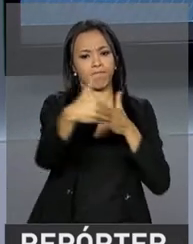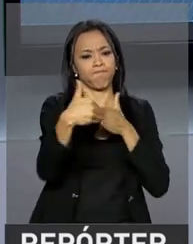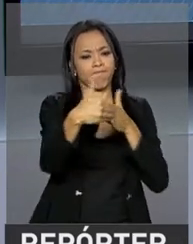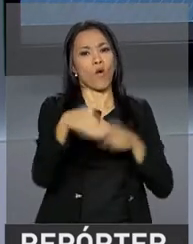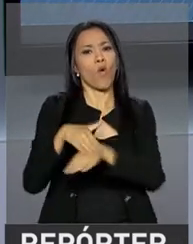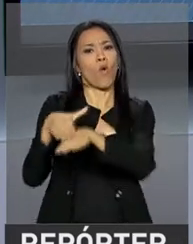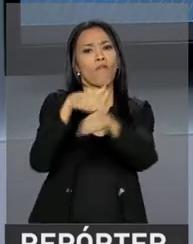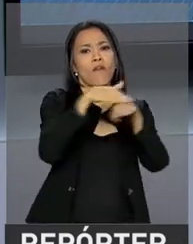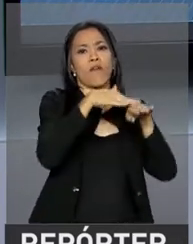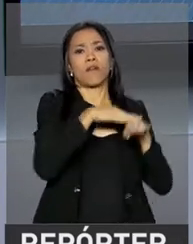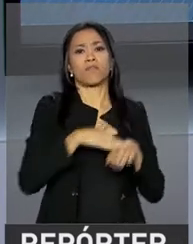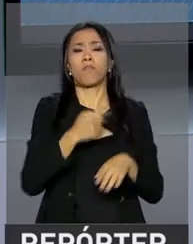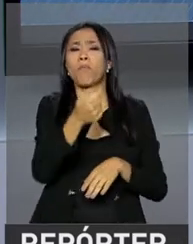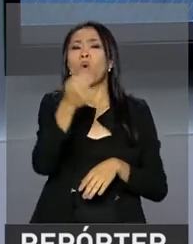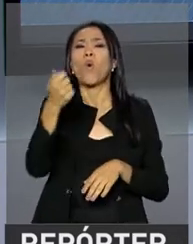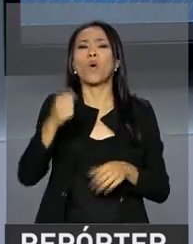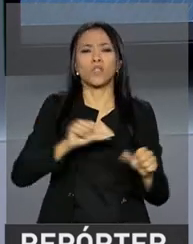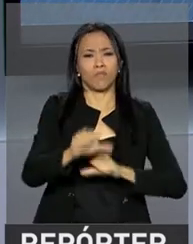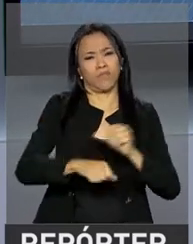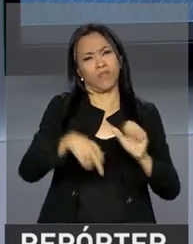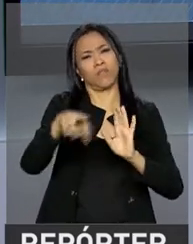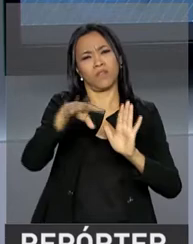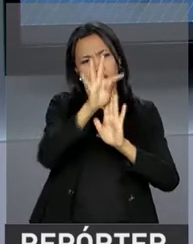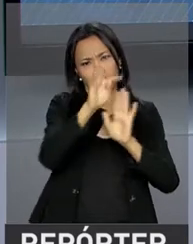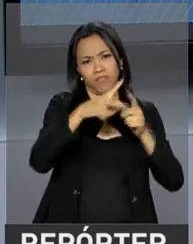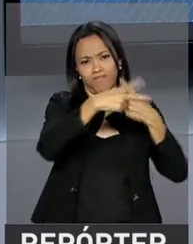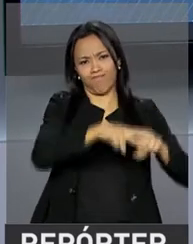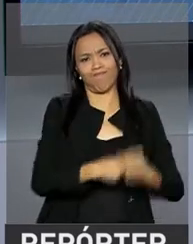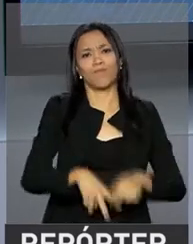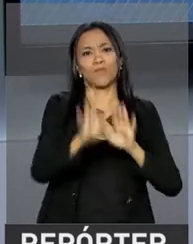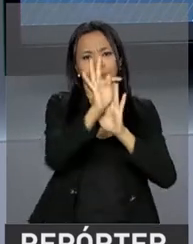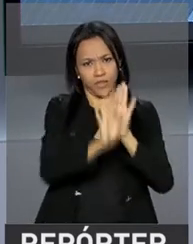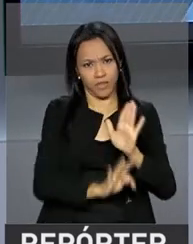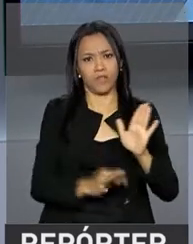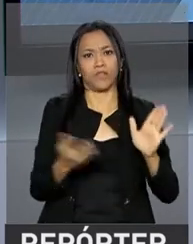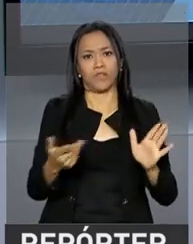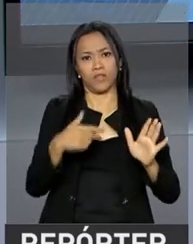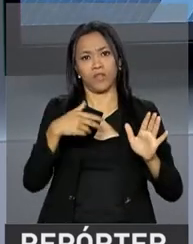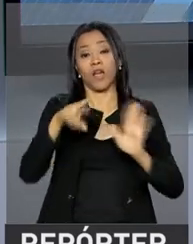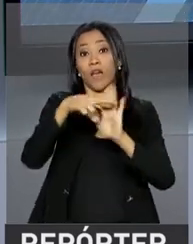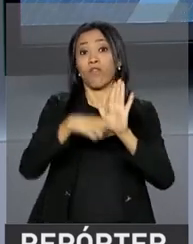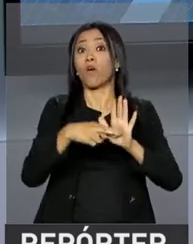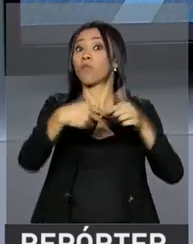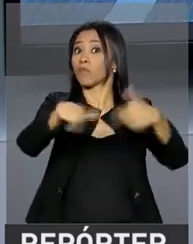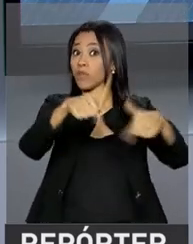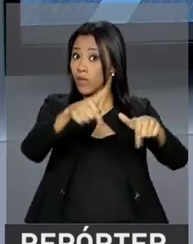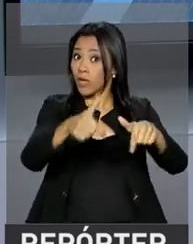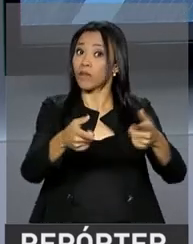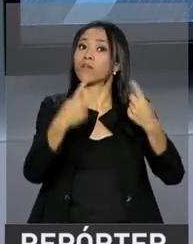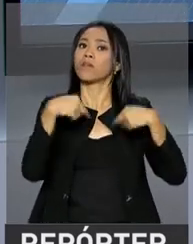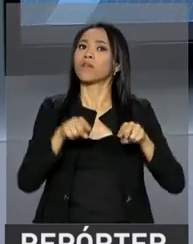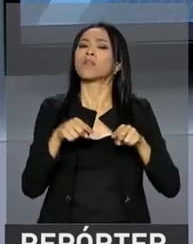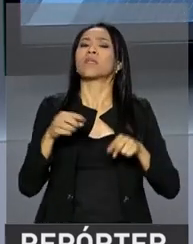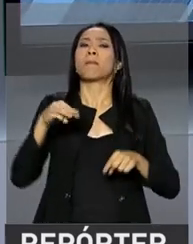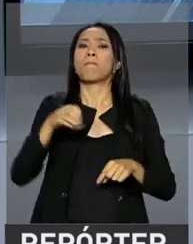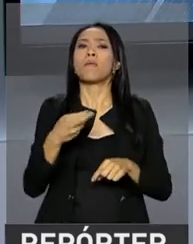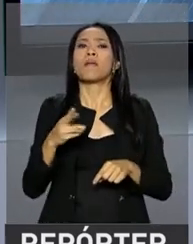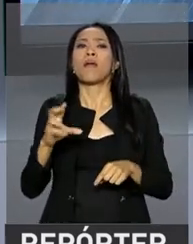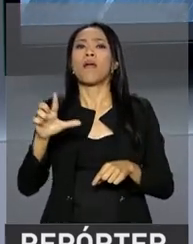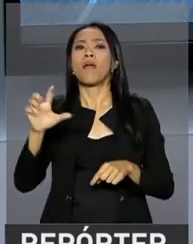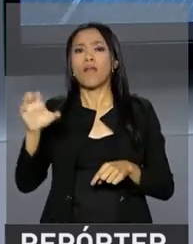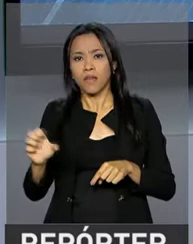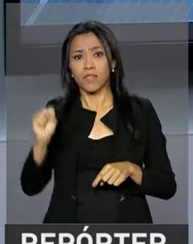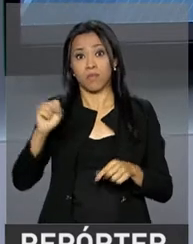que poucas alterações sejam feitas no projeto original da reforma trabalhista. Segundo Henrique Meirelles, modificações podem provocar